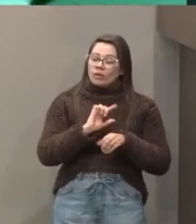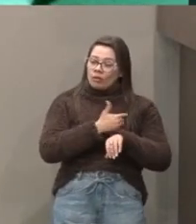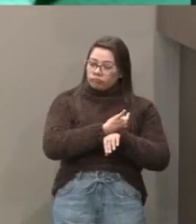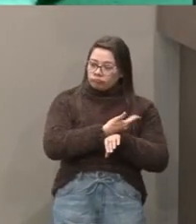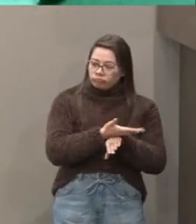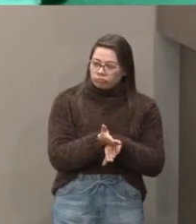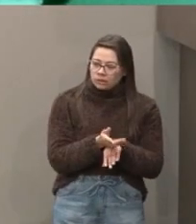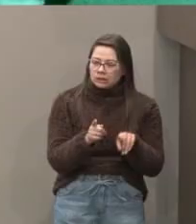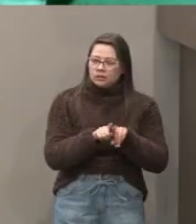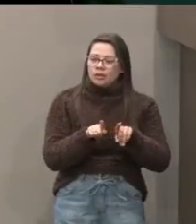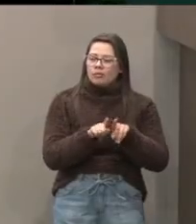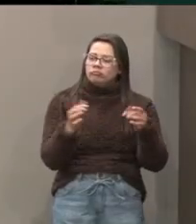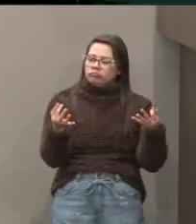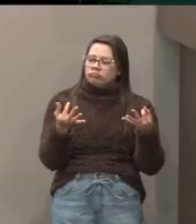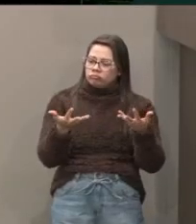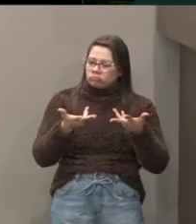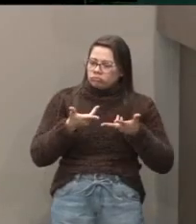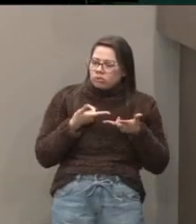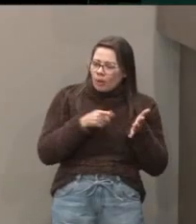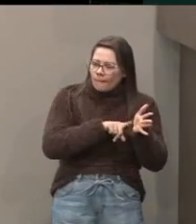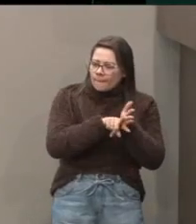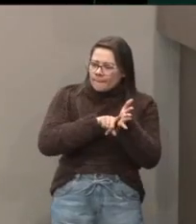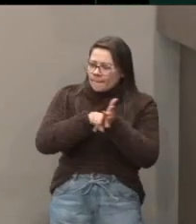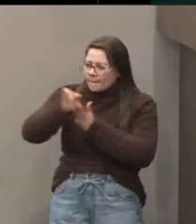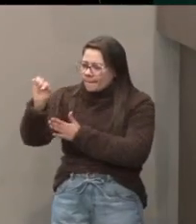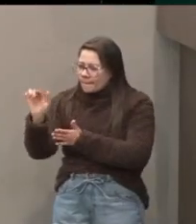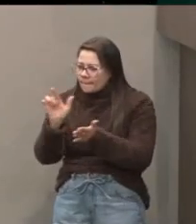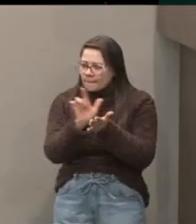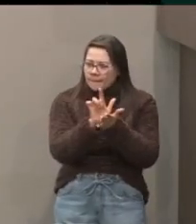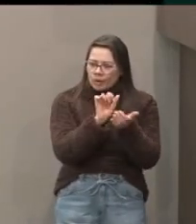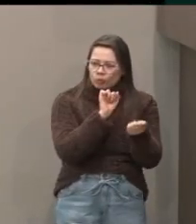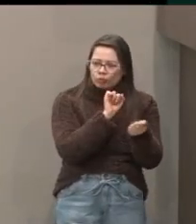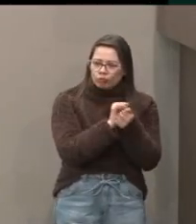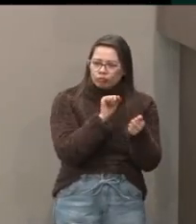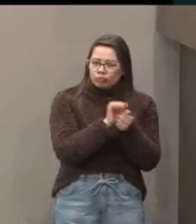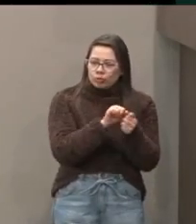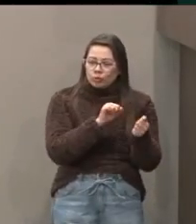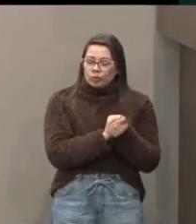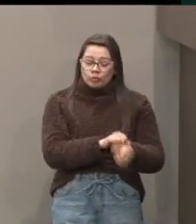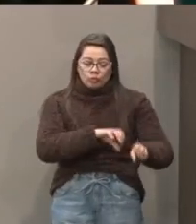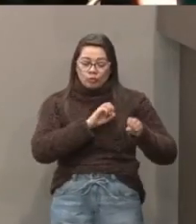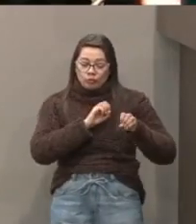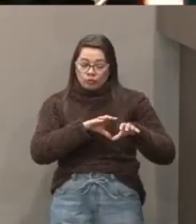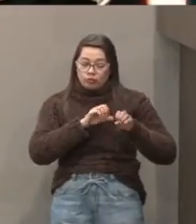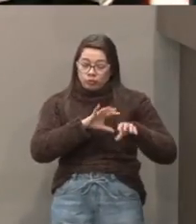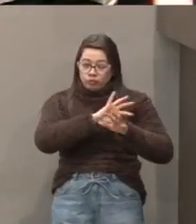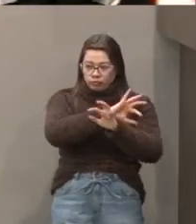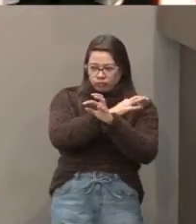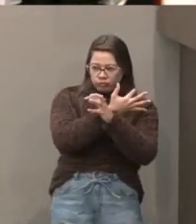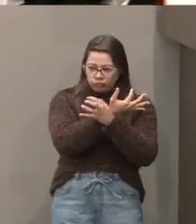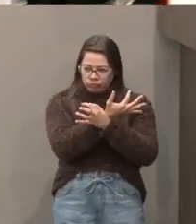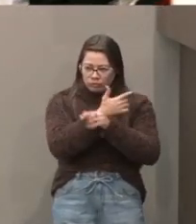tarde, a excelência no diagnóstico, juntamente com o ensino ortopédico